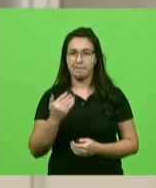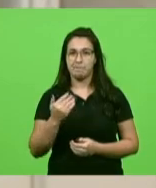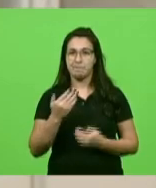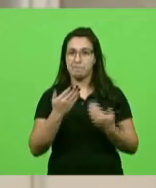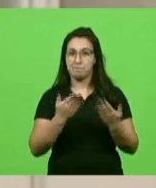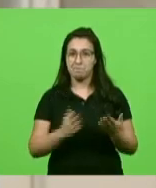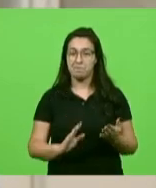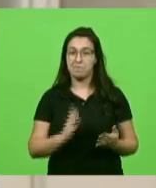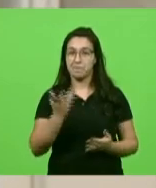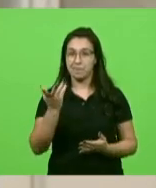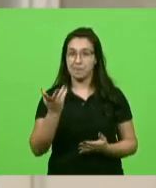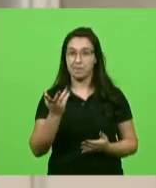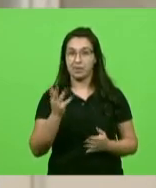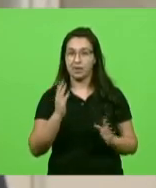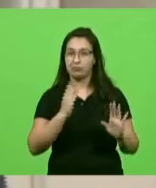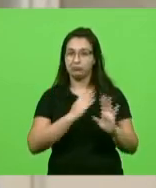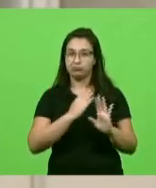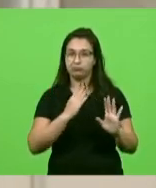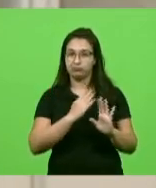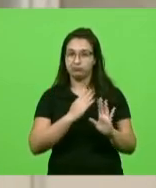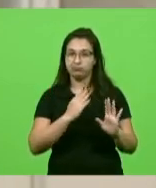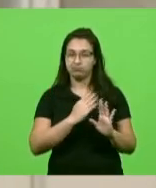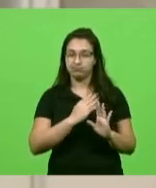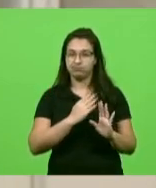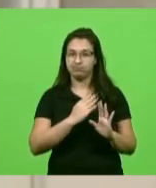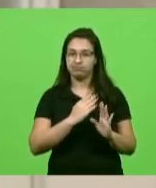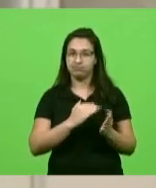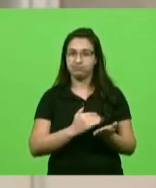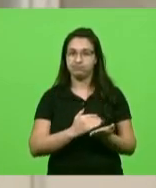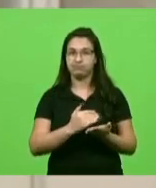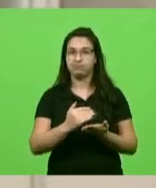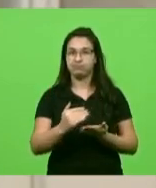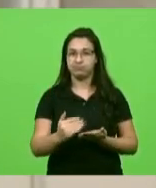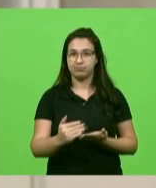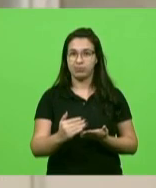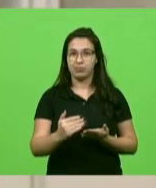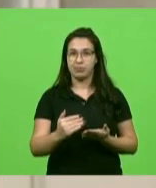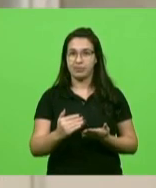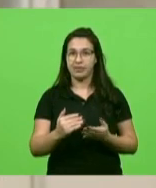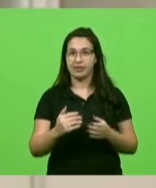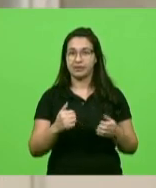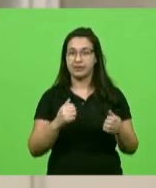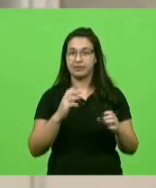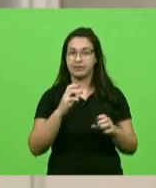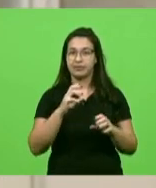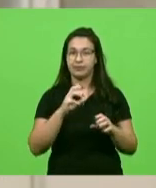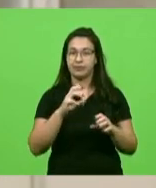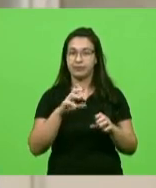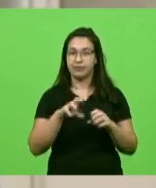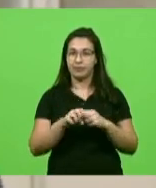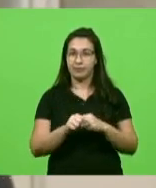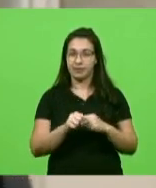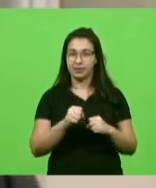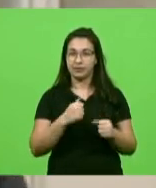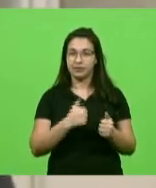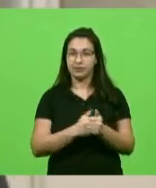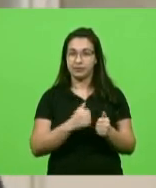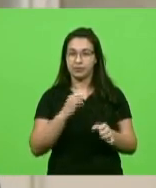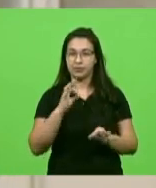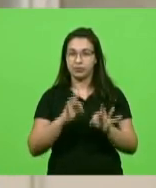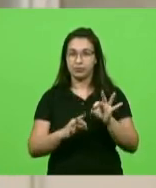nesse primeiro momento da Etapa procedimental pós formação do tribunal especial do julgamento